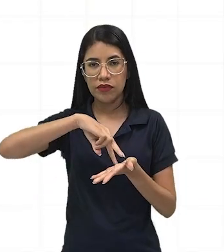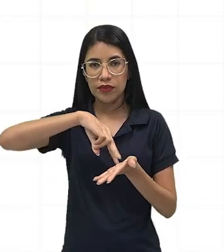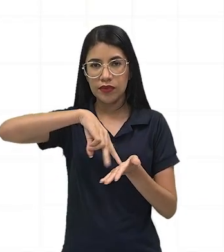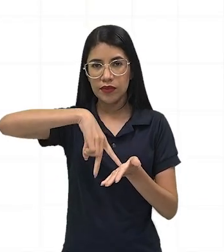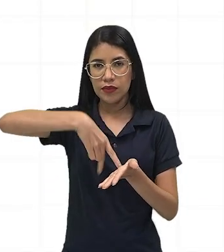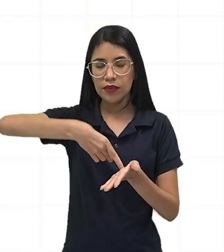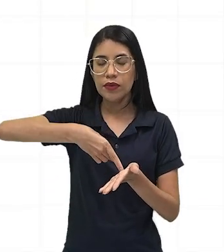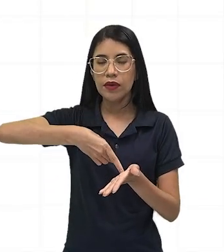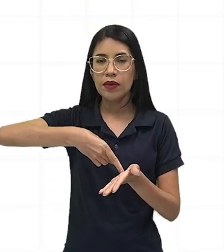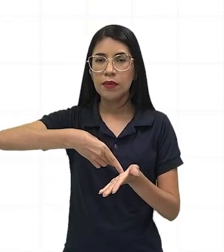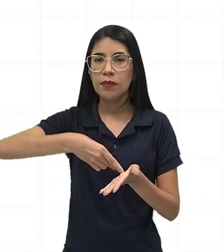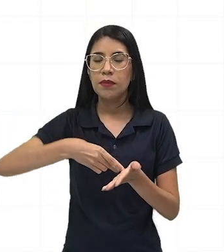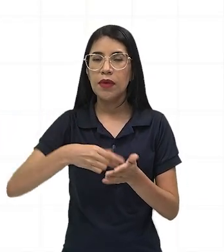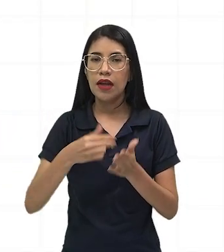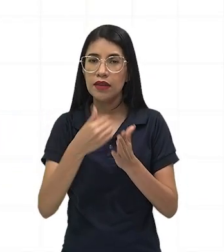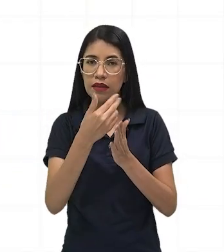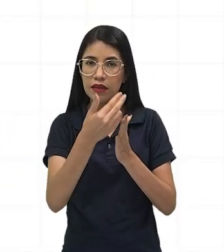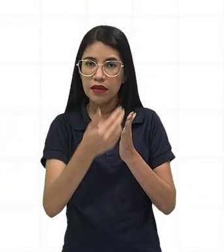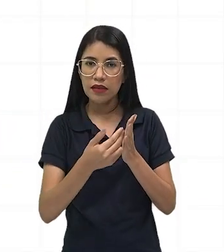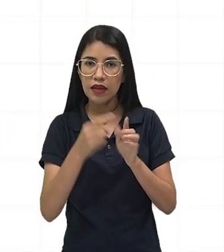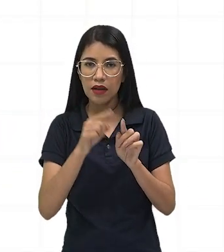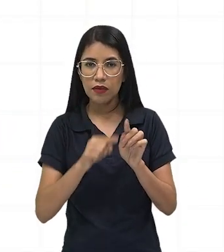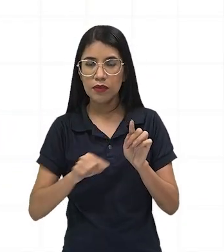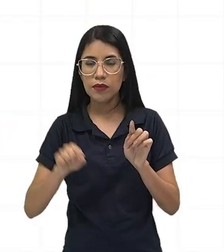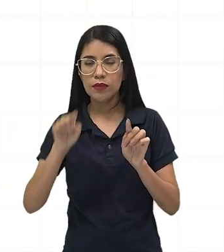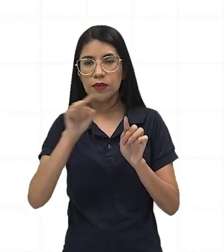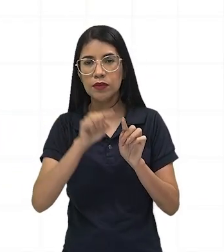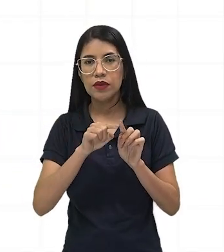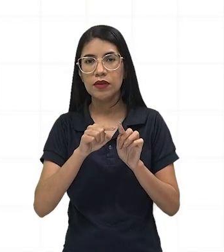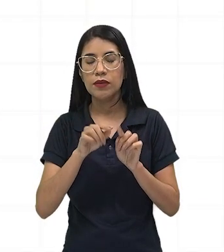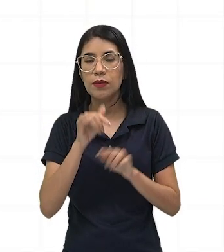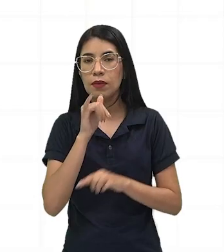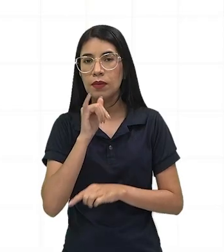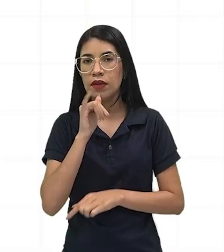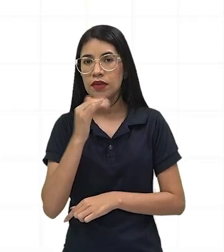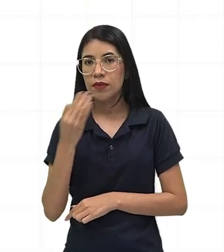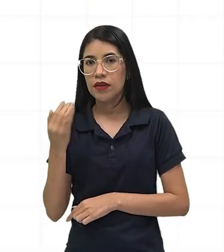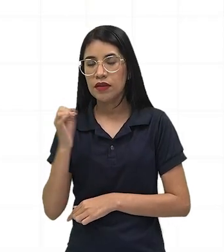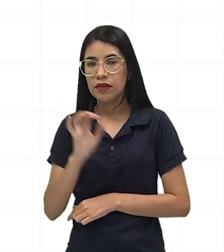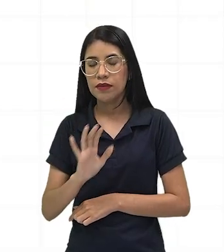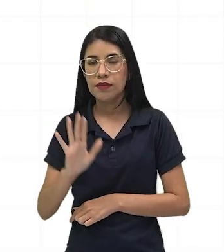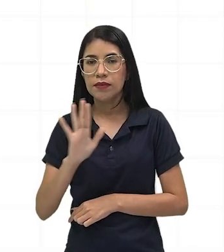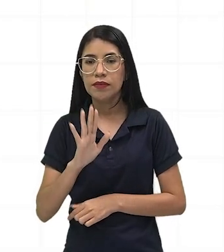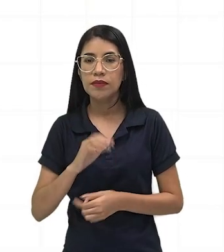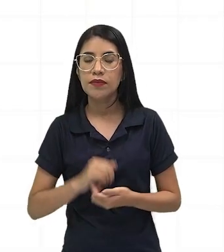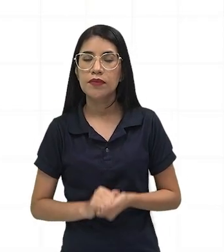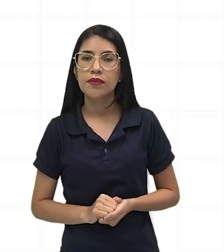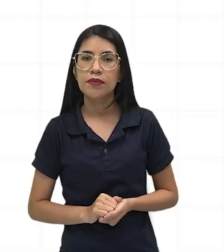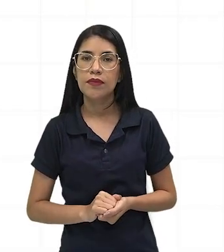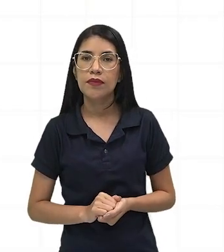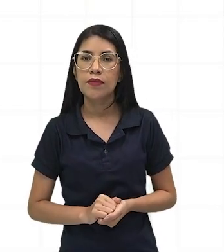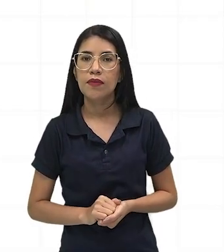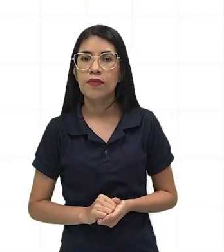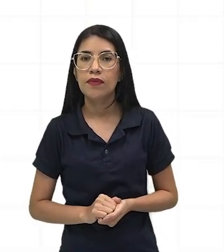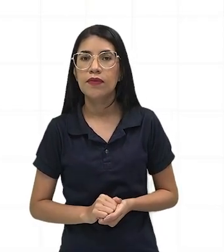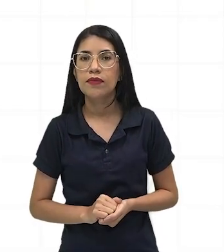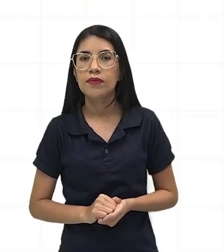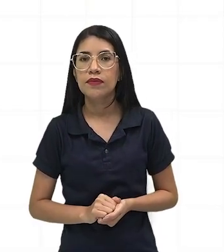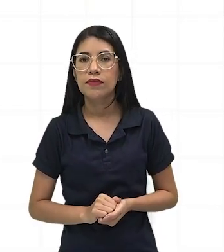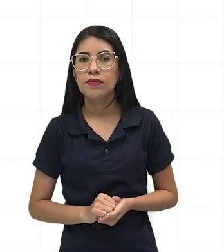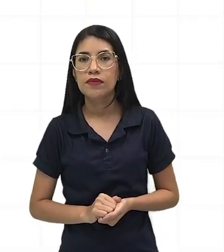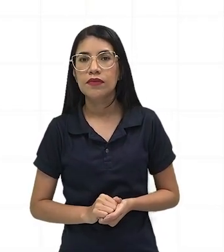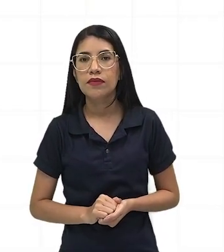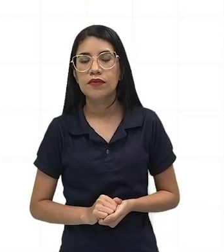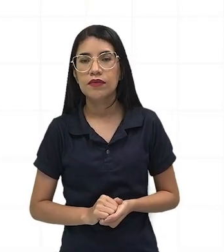do segmento, ok? Então aqui vamos como se fosse focar aqui num